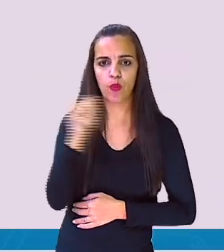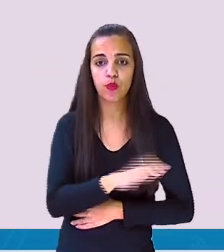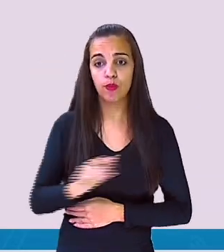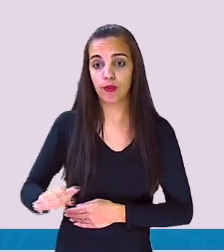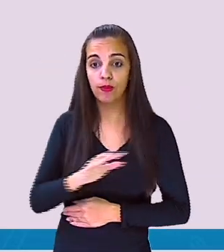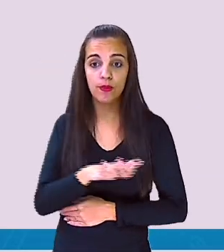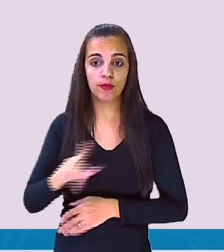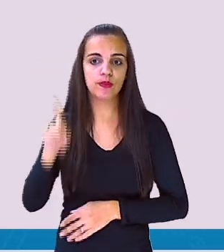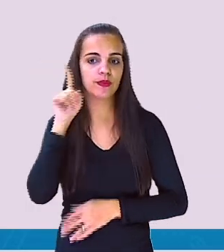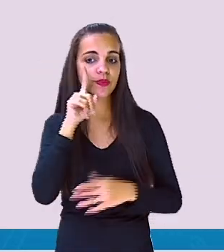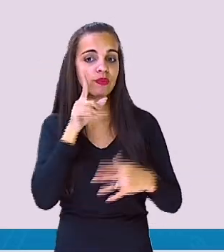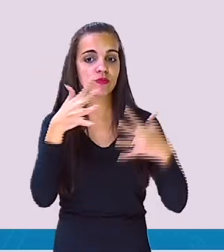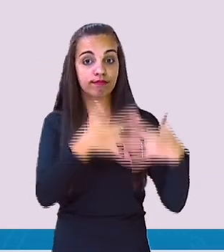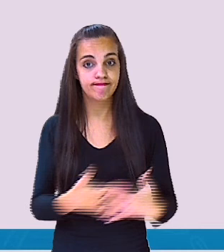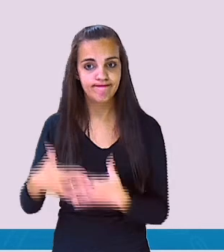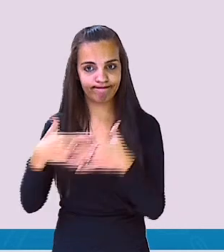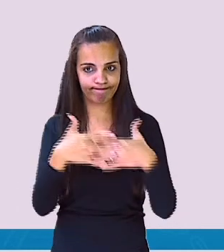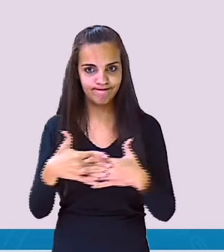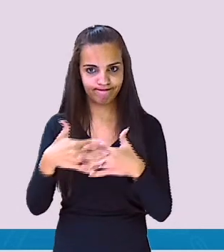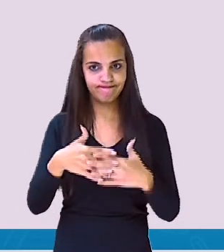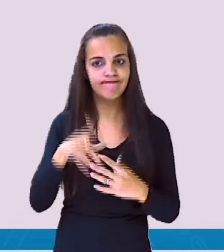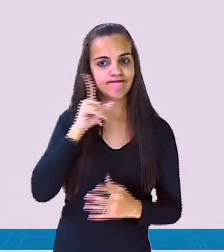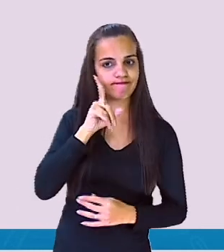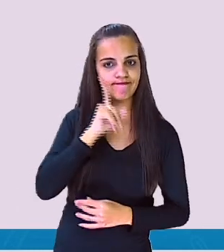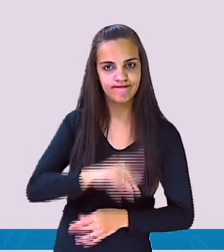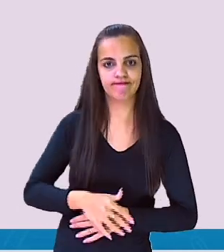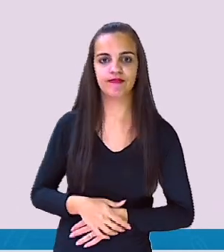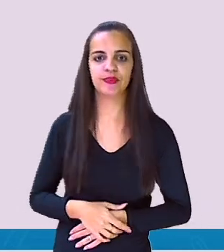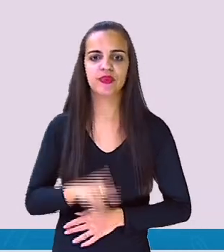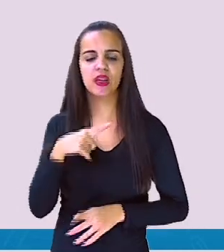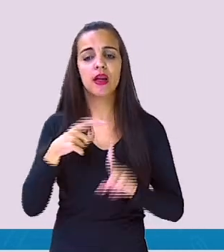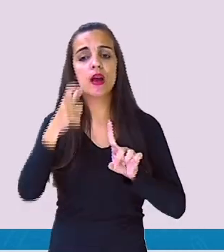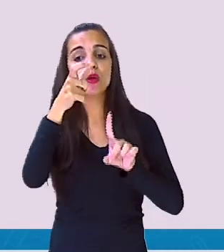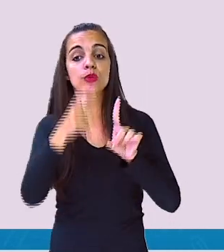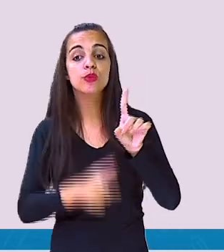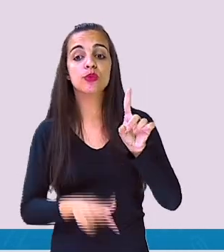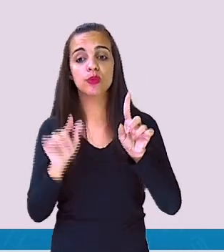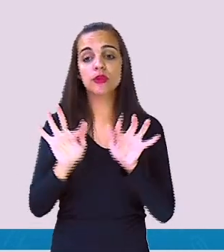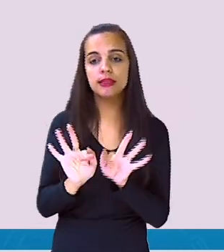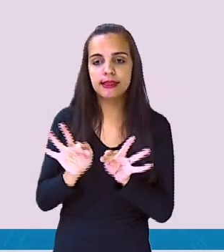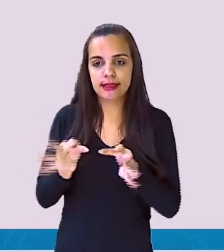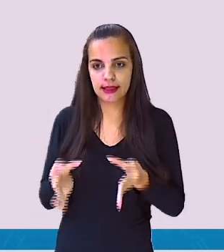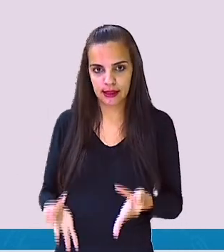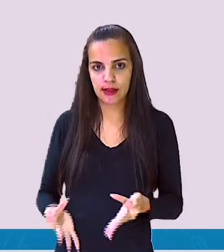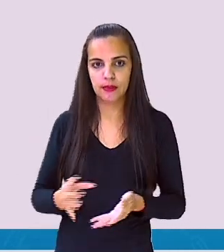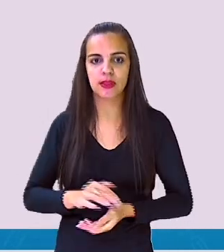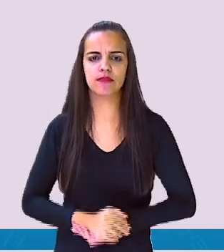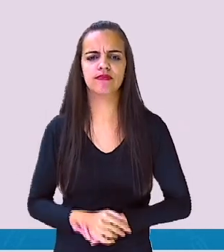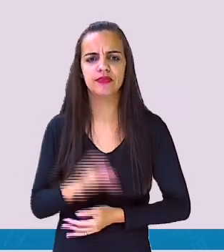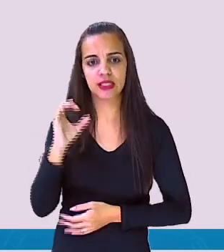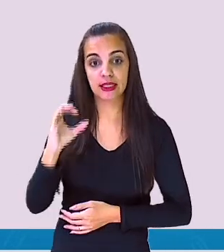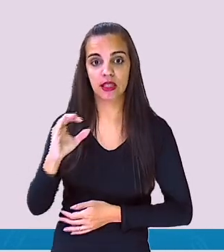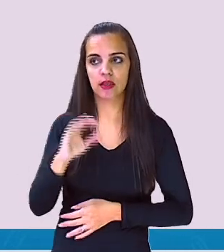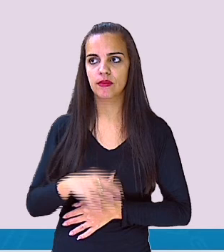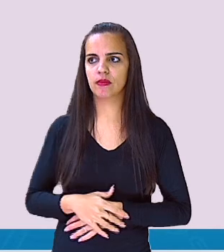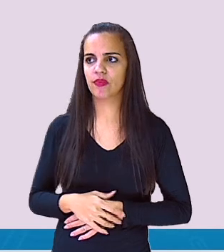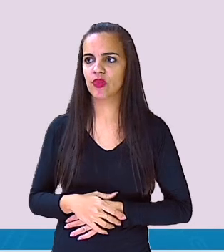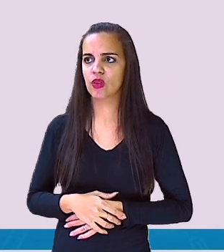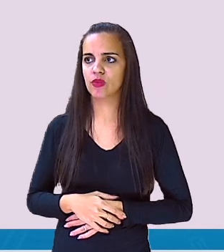nenhuma para vocês pensarem mais, não é mesmo? Isso mesmo, sujeito simples. Falei o que